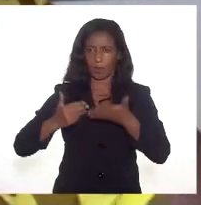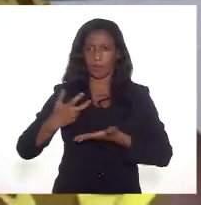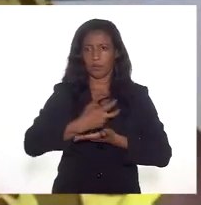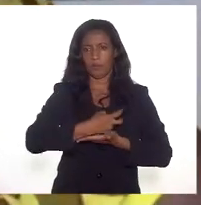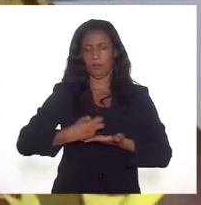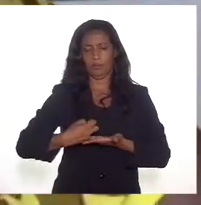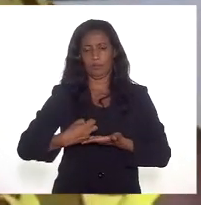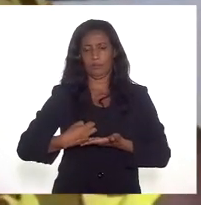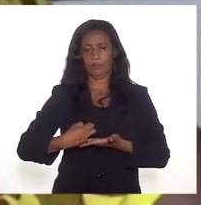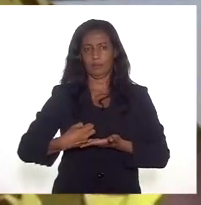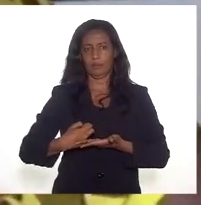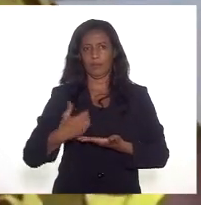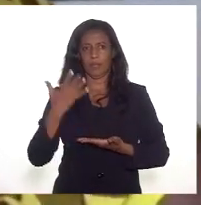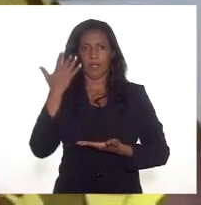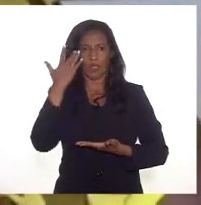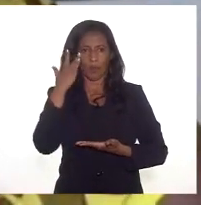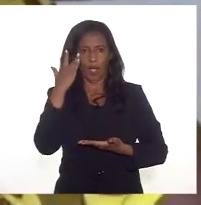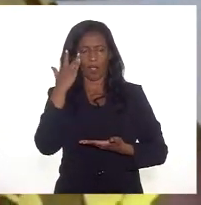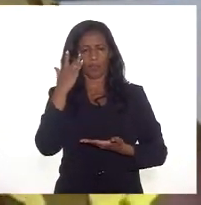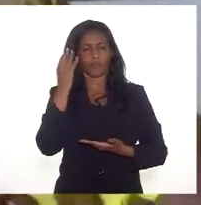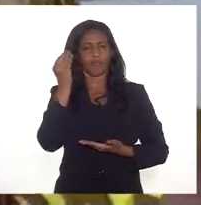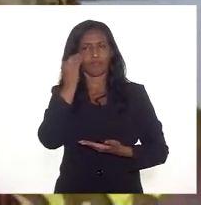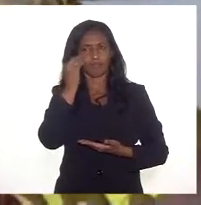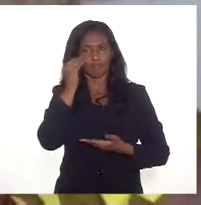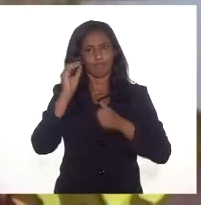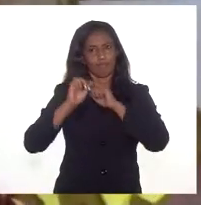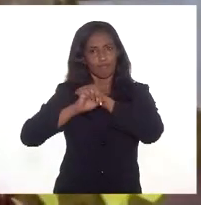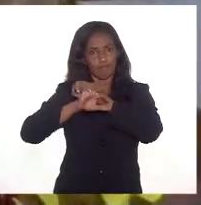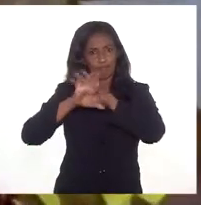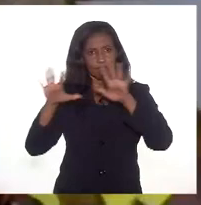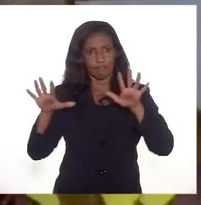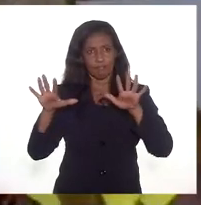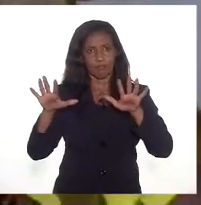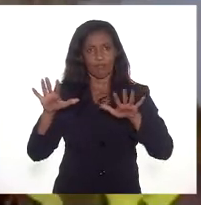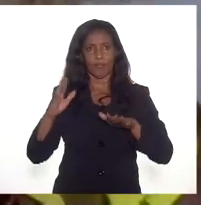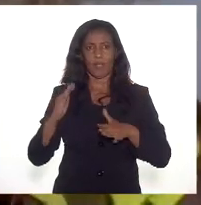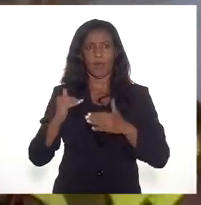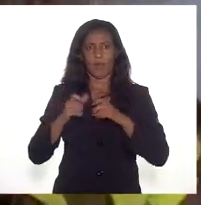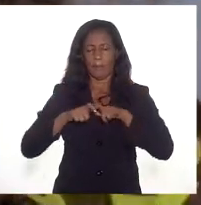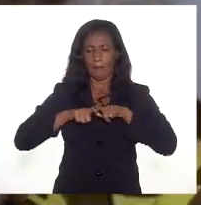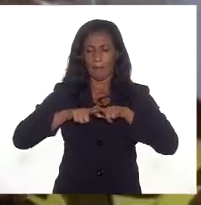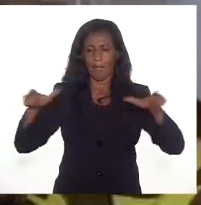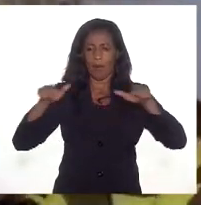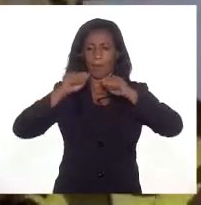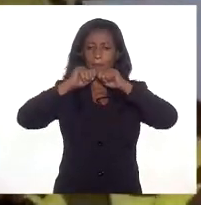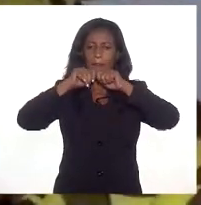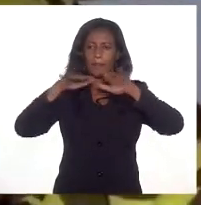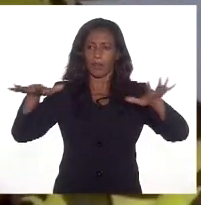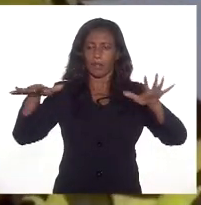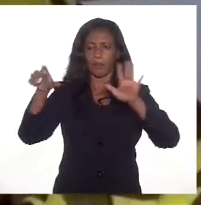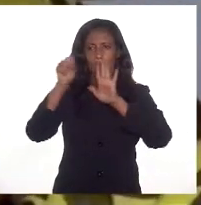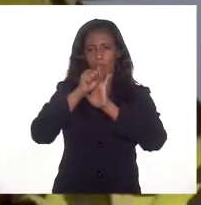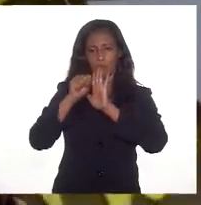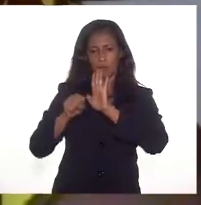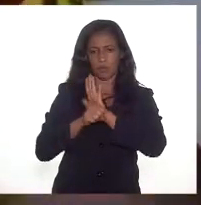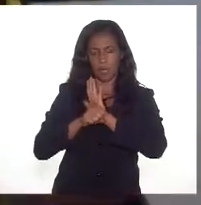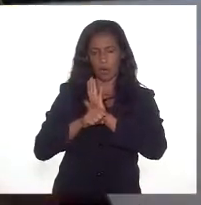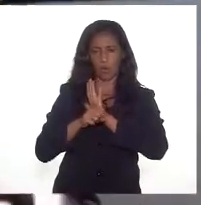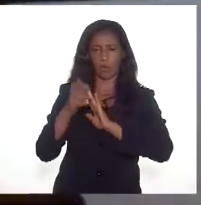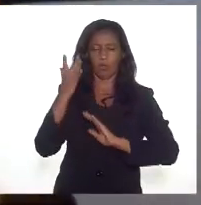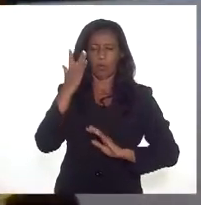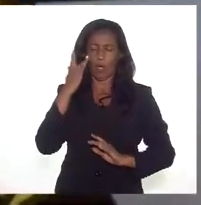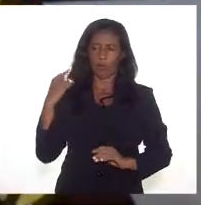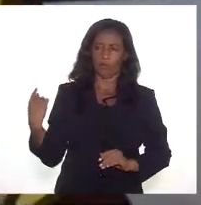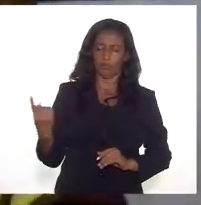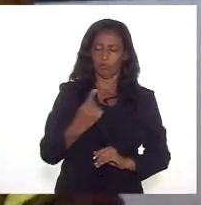impeachment. Acho que ficou nítido, né, que ainda mais durante a maior pandemia do século, a gente que deveria